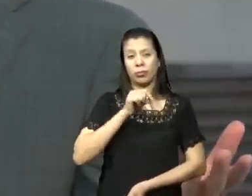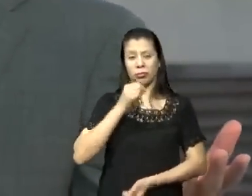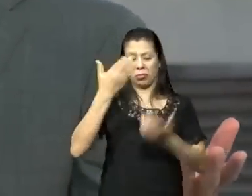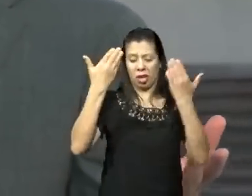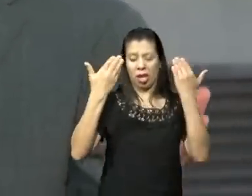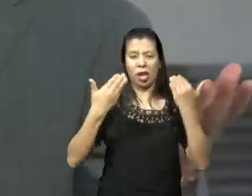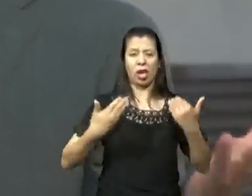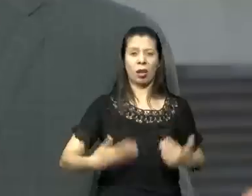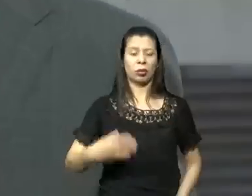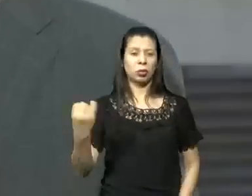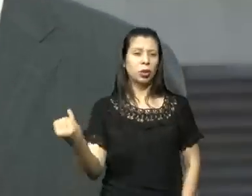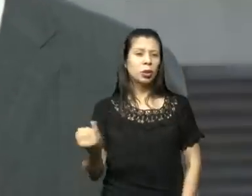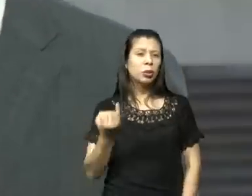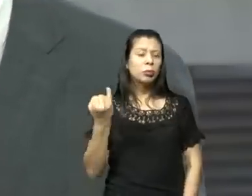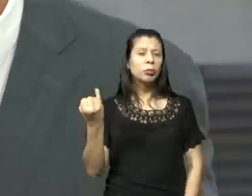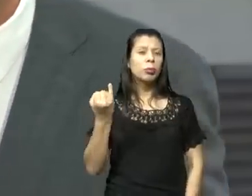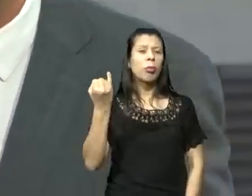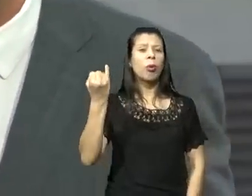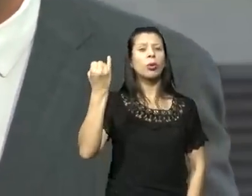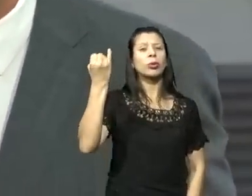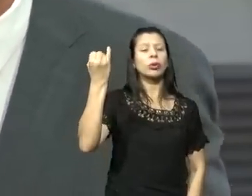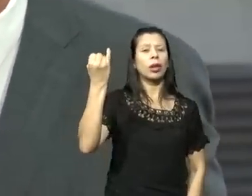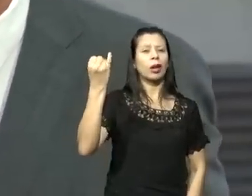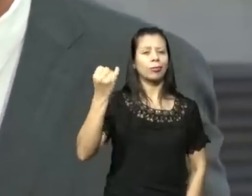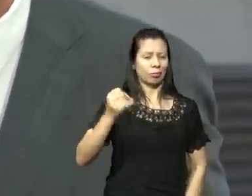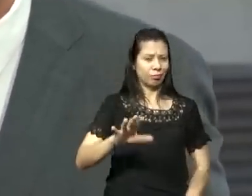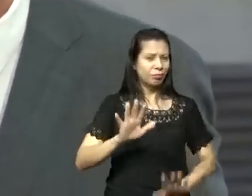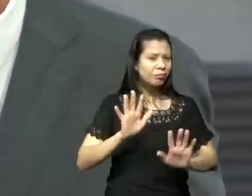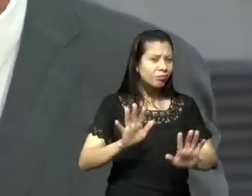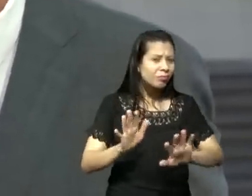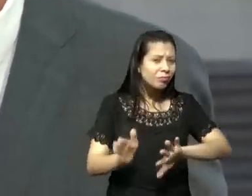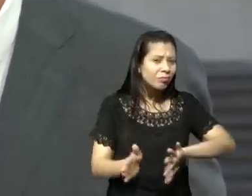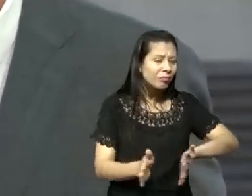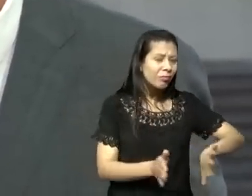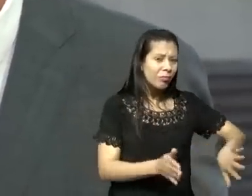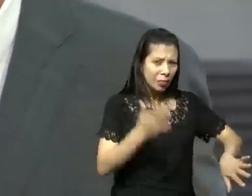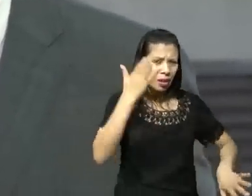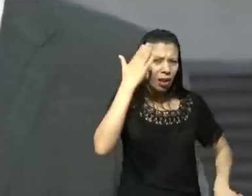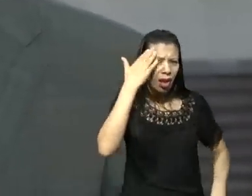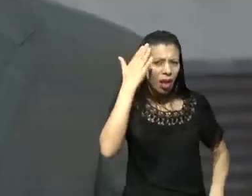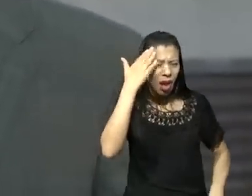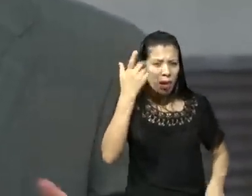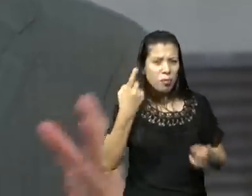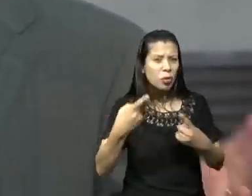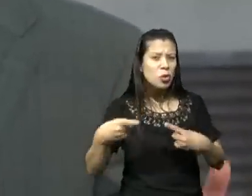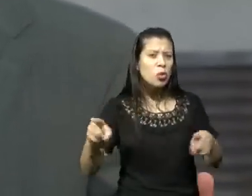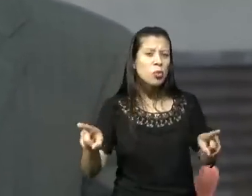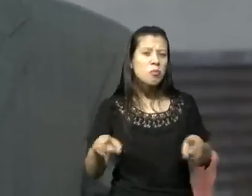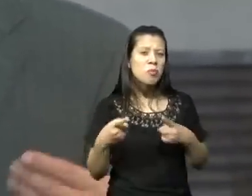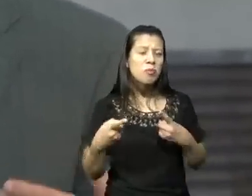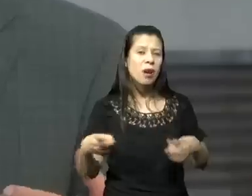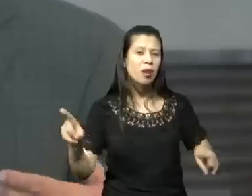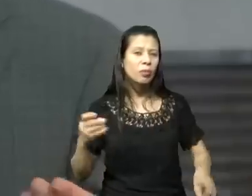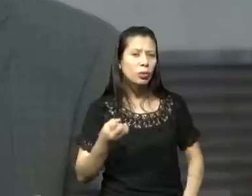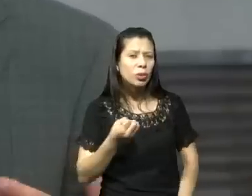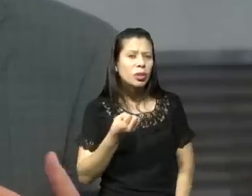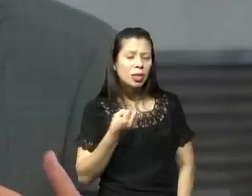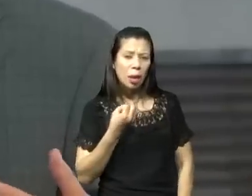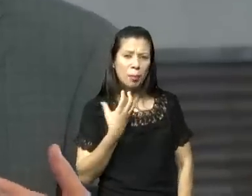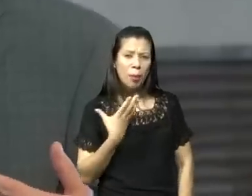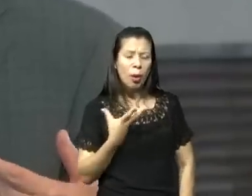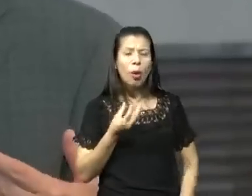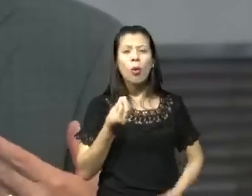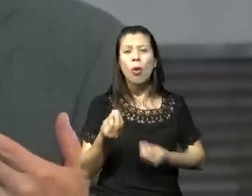você quer saber quando uma música é boa quando uma música não é boa dentre muitas coisas eu vou falar aquilo que